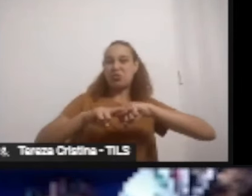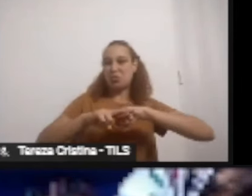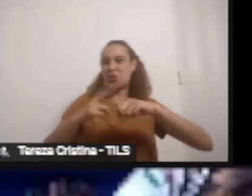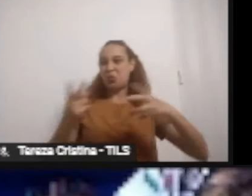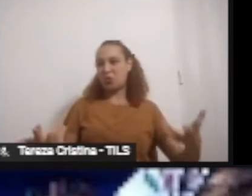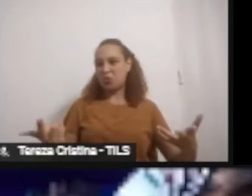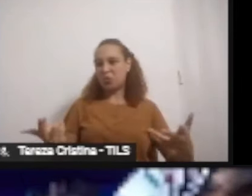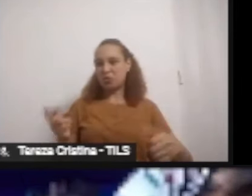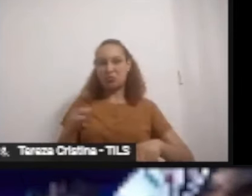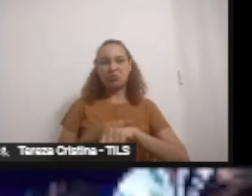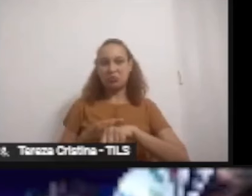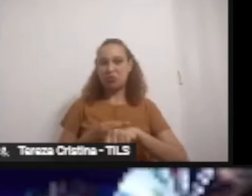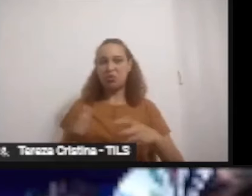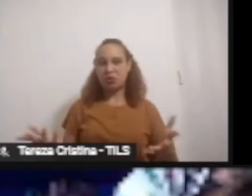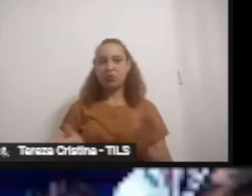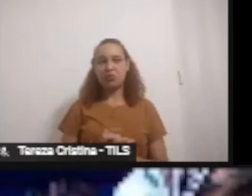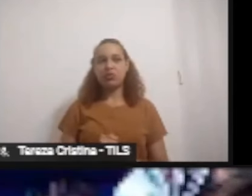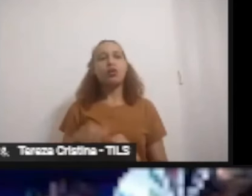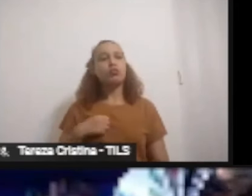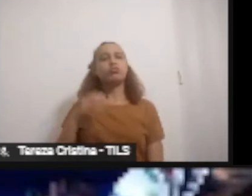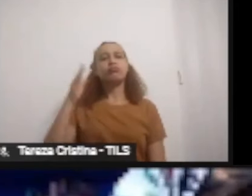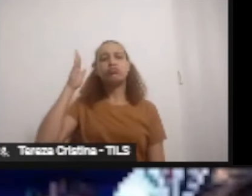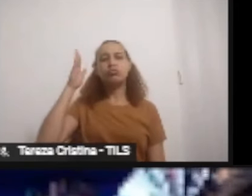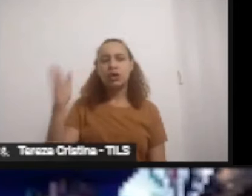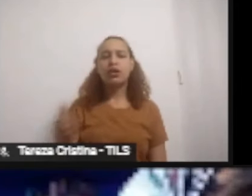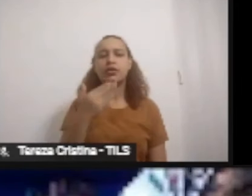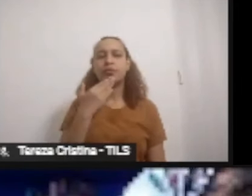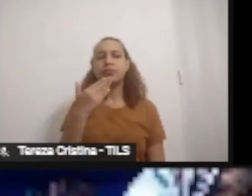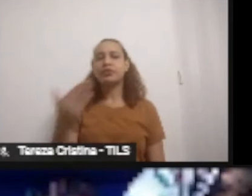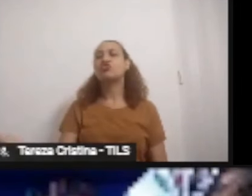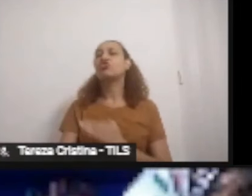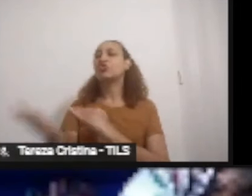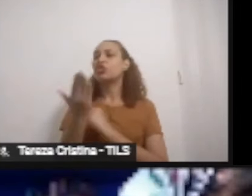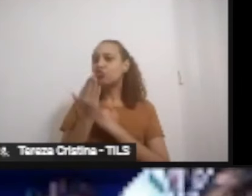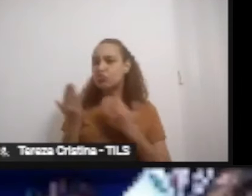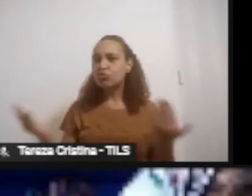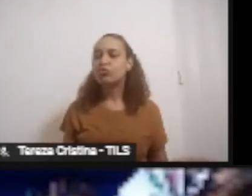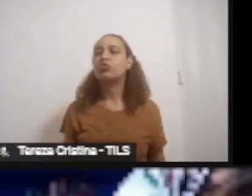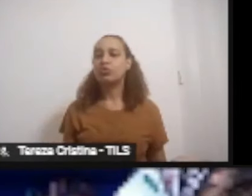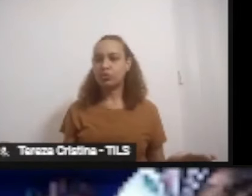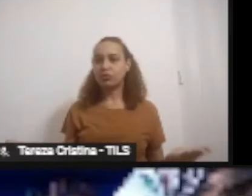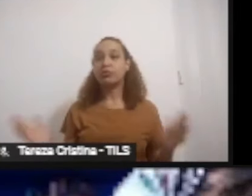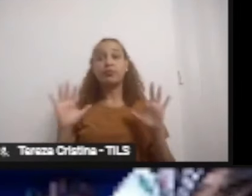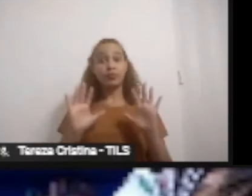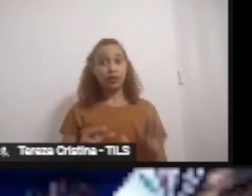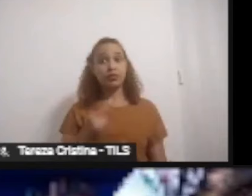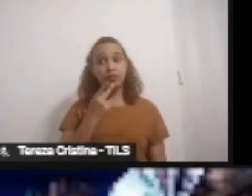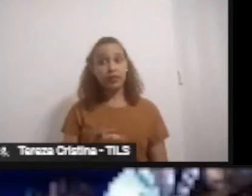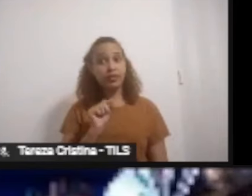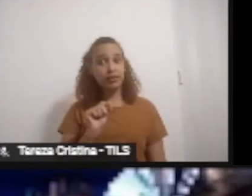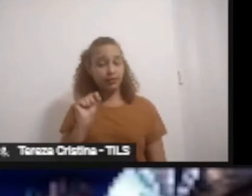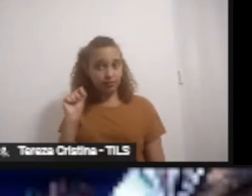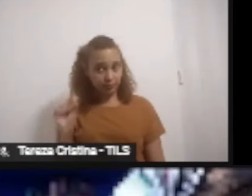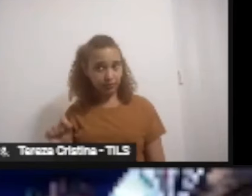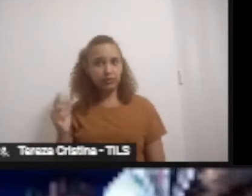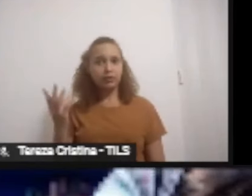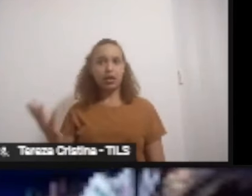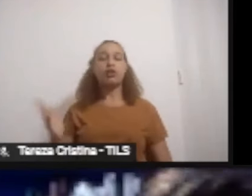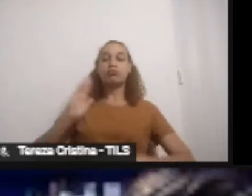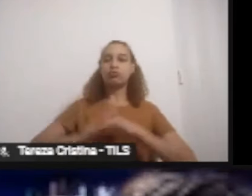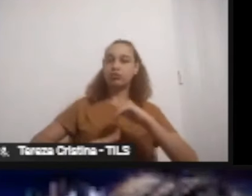Tutelar. Busca ajuda agora, em fase de pandemia, principalmente por esses canais. Mas fora isso, gente, profissional de saúde